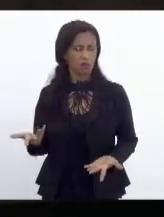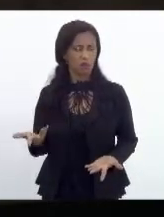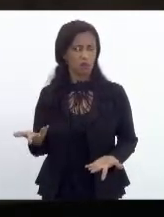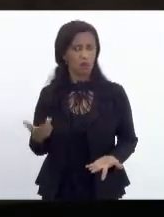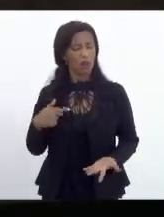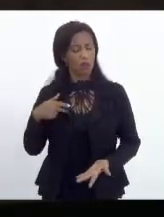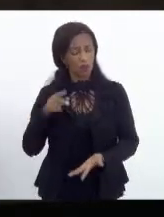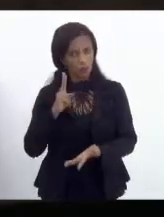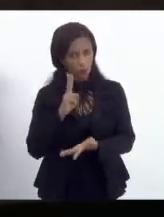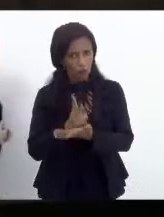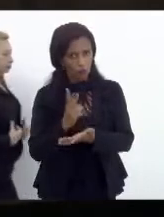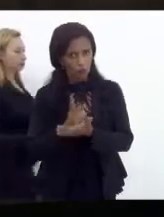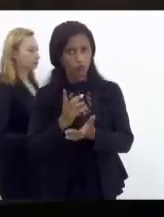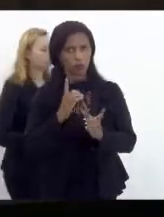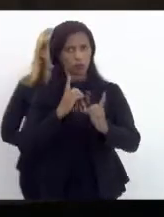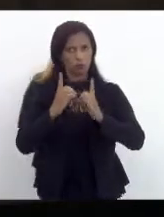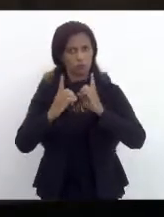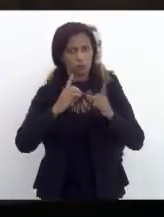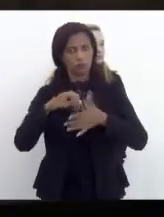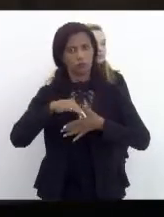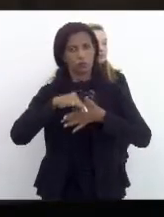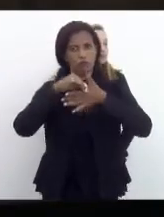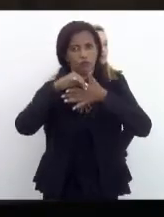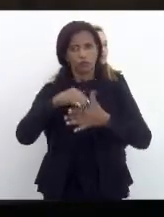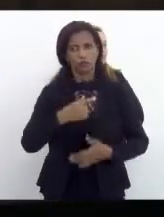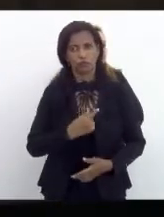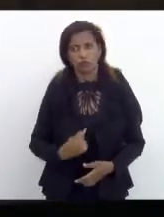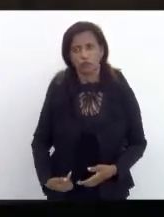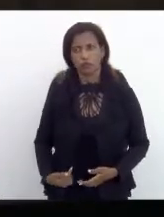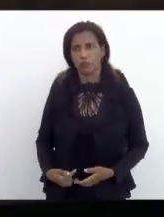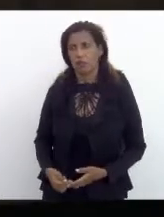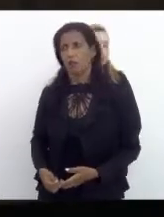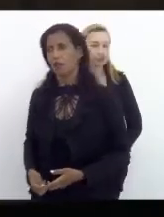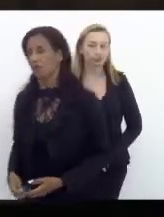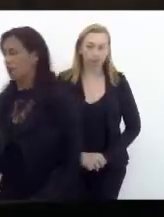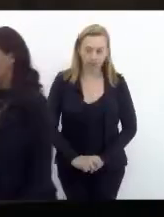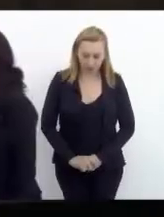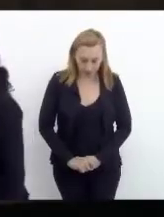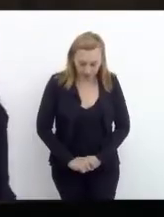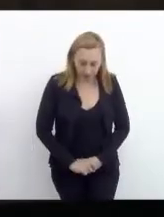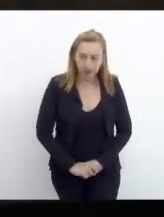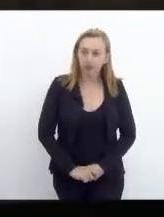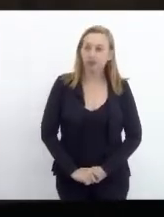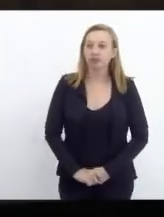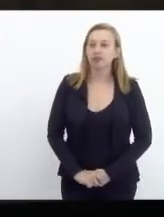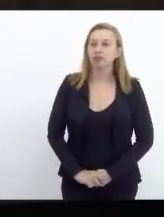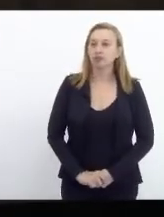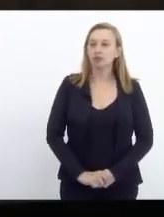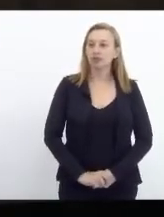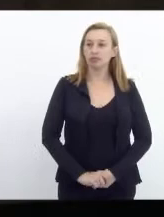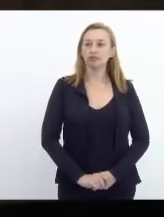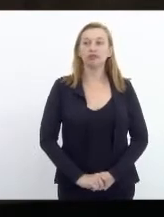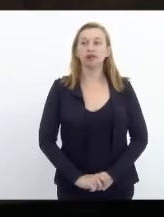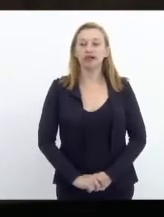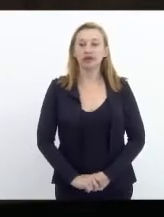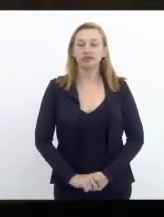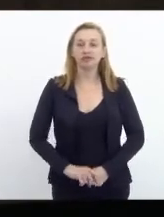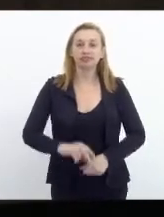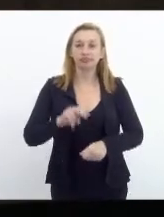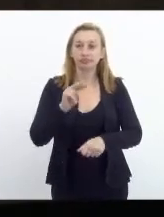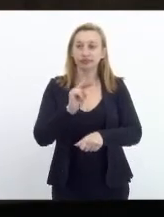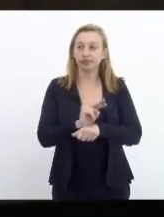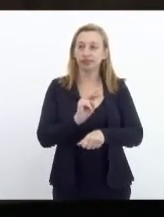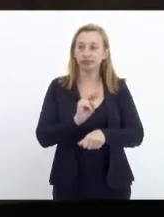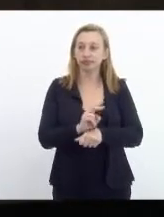Vou continuar o meu debate como líder do governo, acolhendo, ouvindo e protegendo, mas